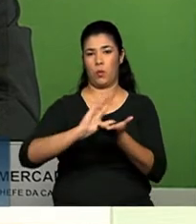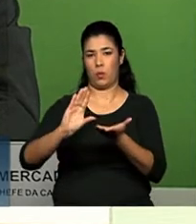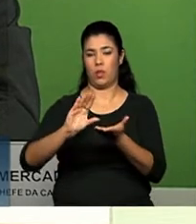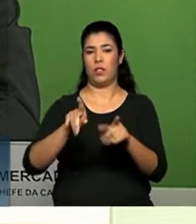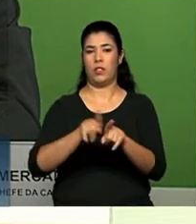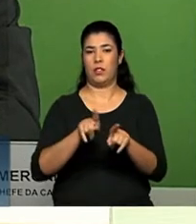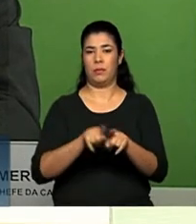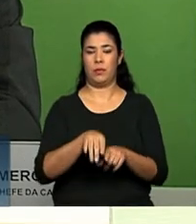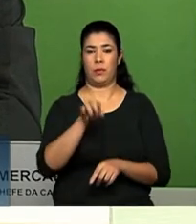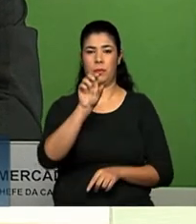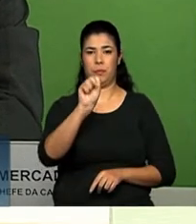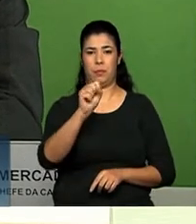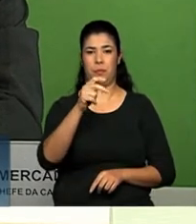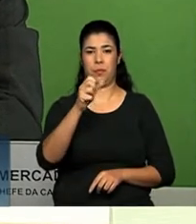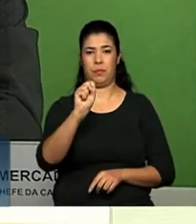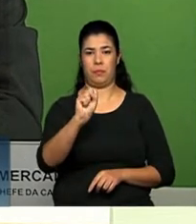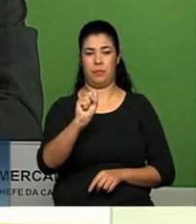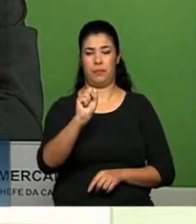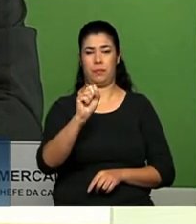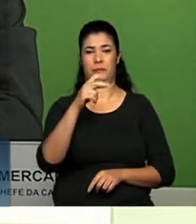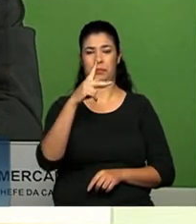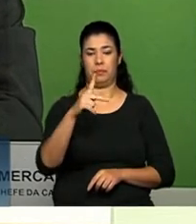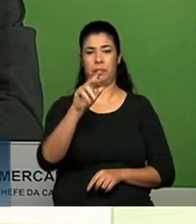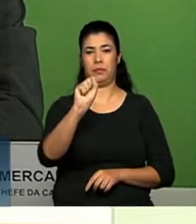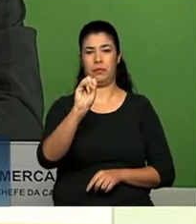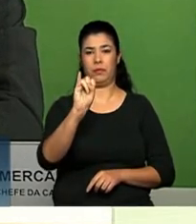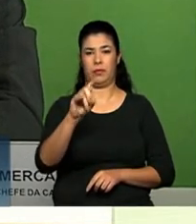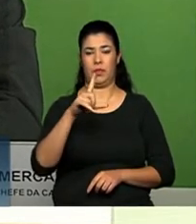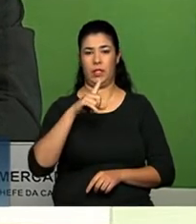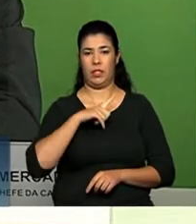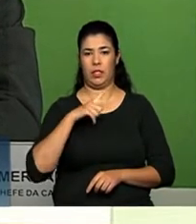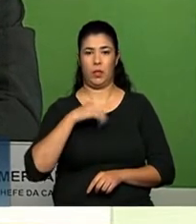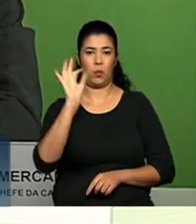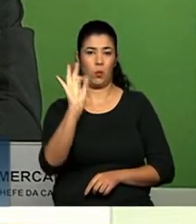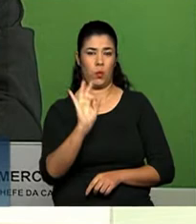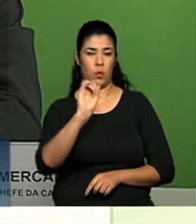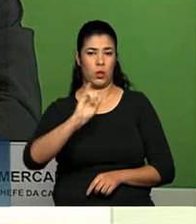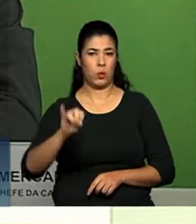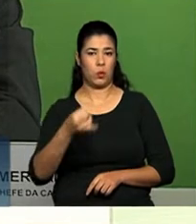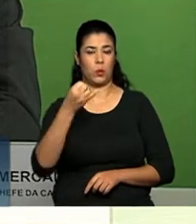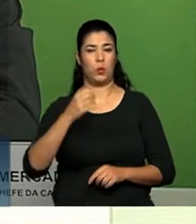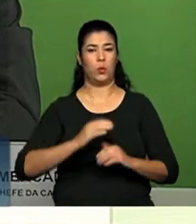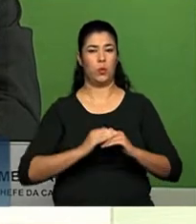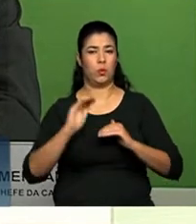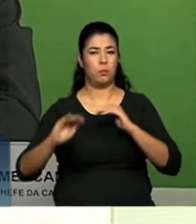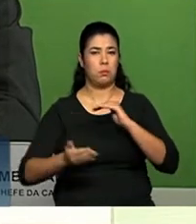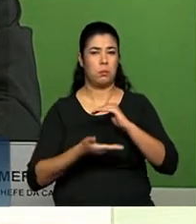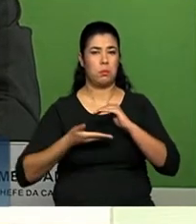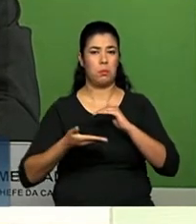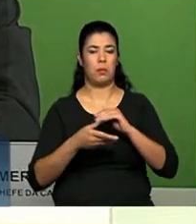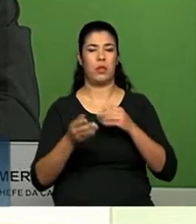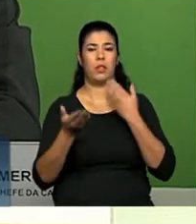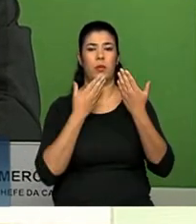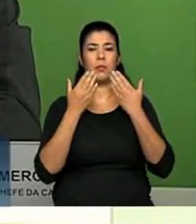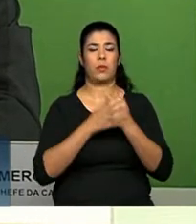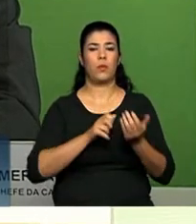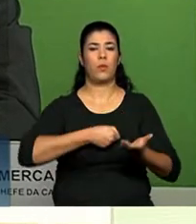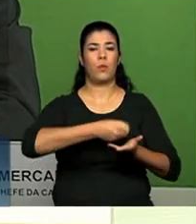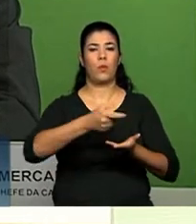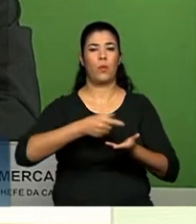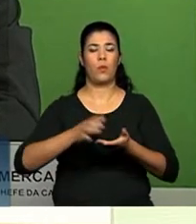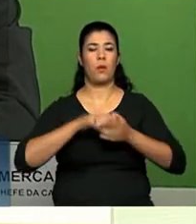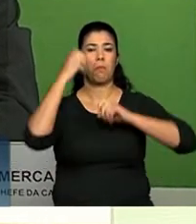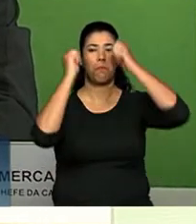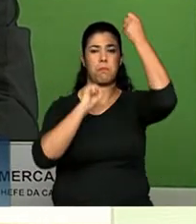Programa de Sustentação do Investimento, tinha taxas de juros muito baixas para bens de capital, equipamentos,